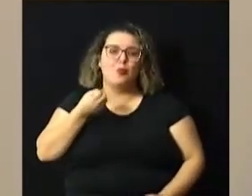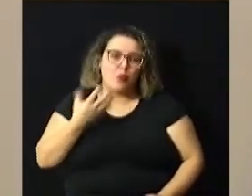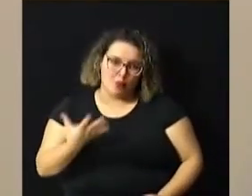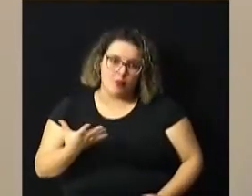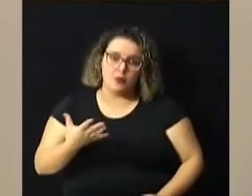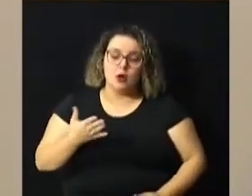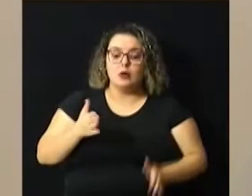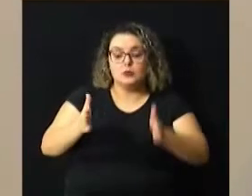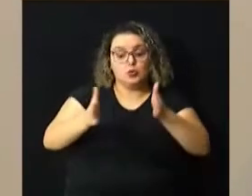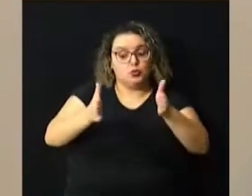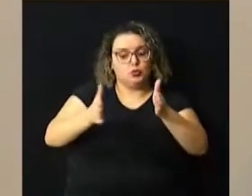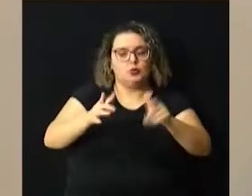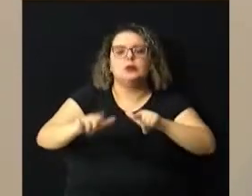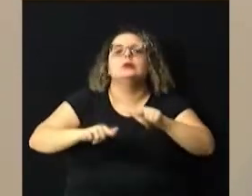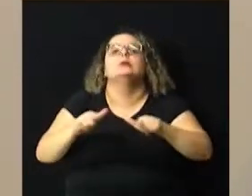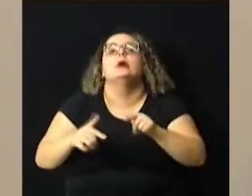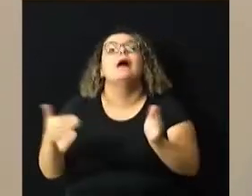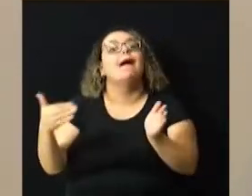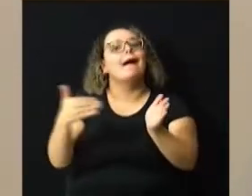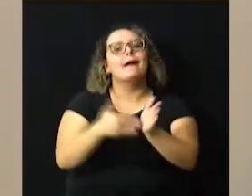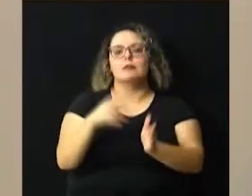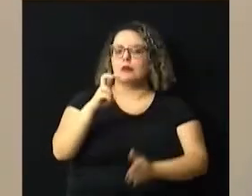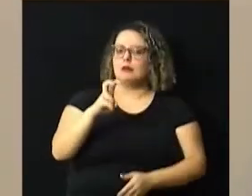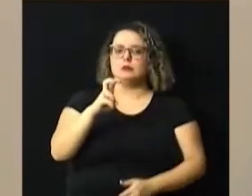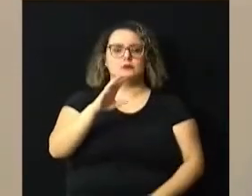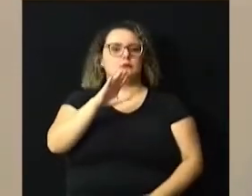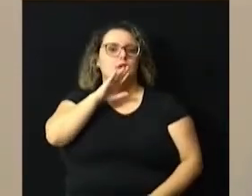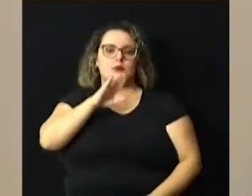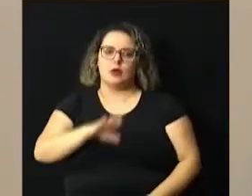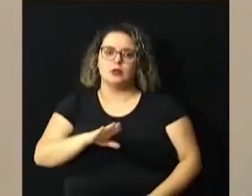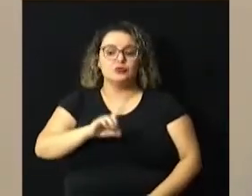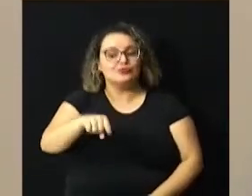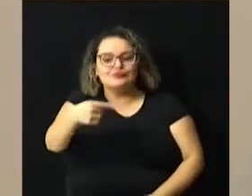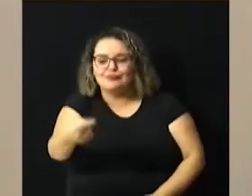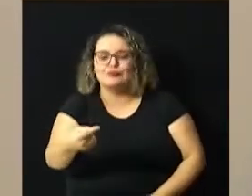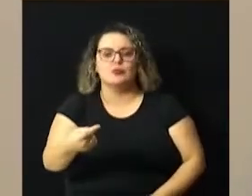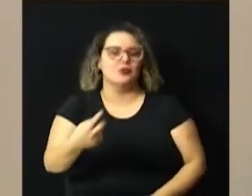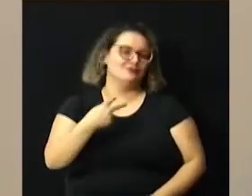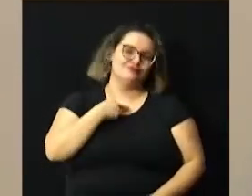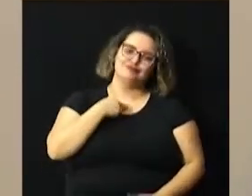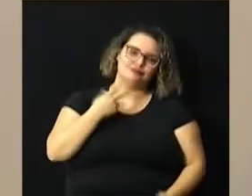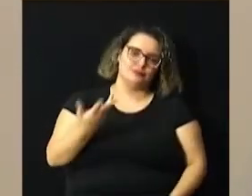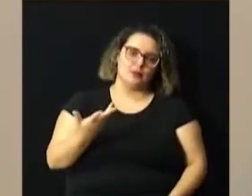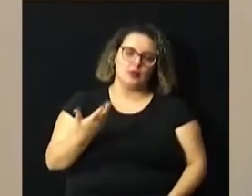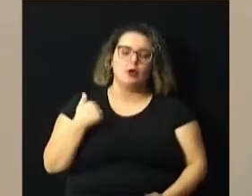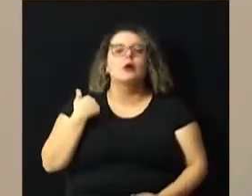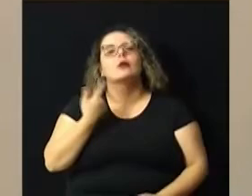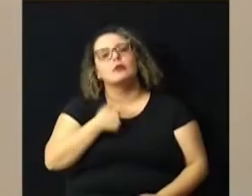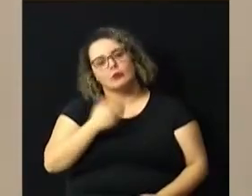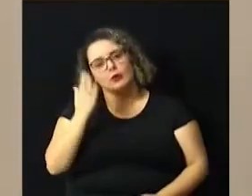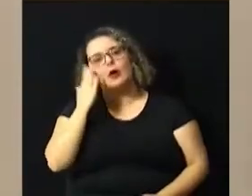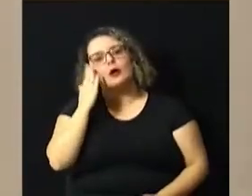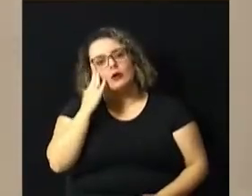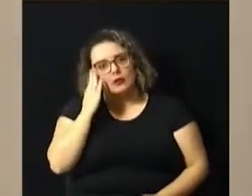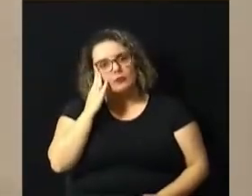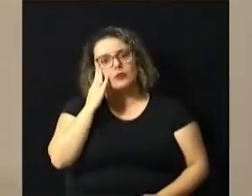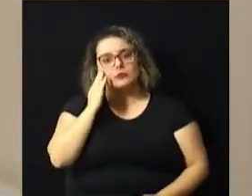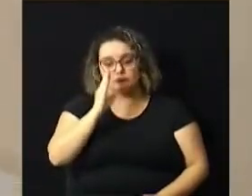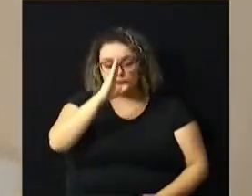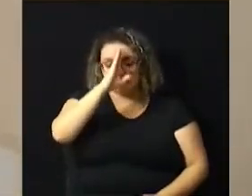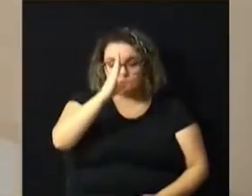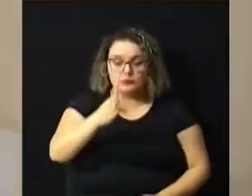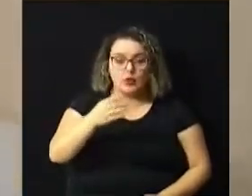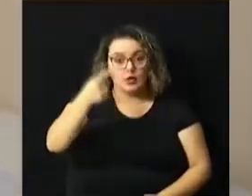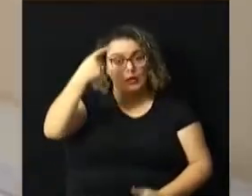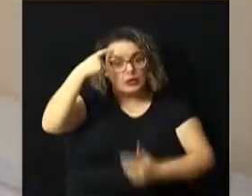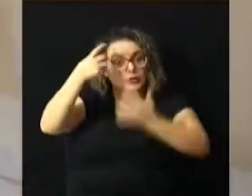com o idoso, por exemplo, né, até às 5 horas da tarde, né? Então, a gente atua dessa forma, e principalmente a questão